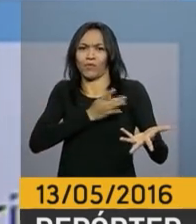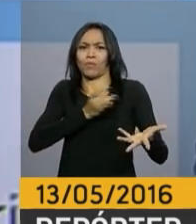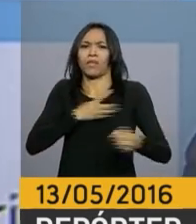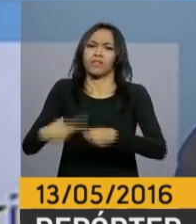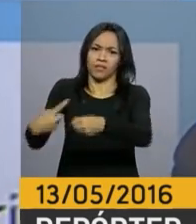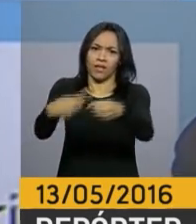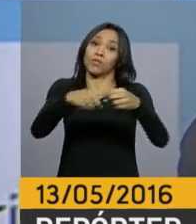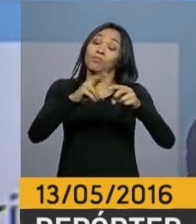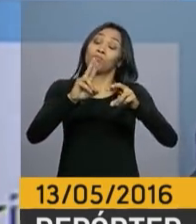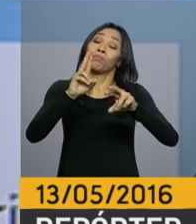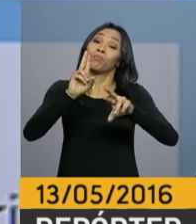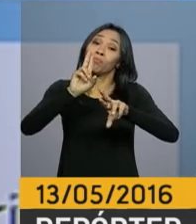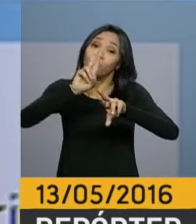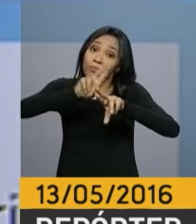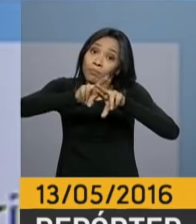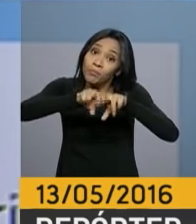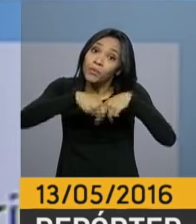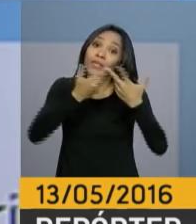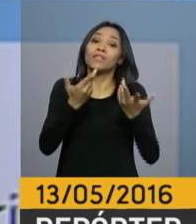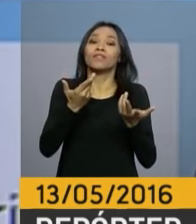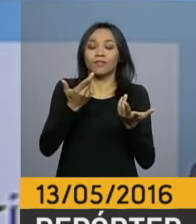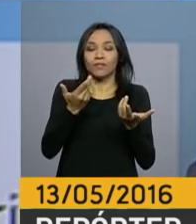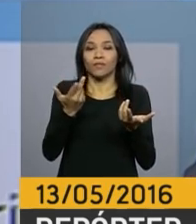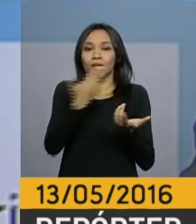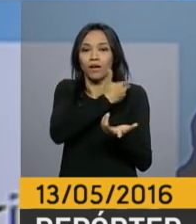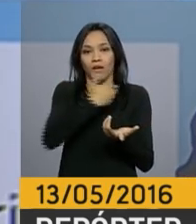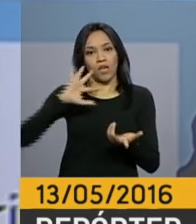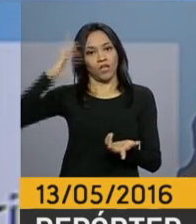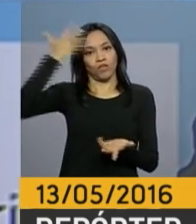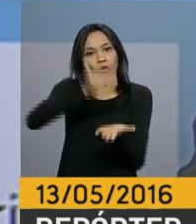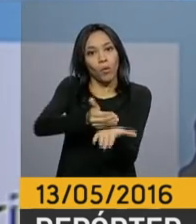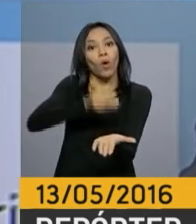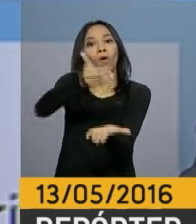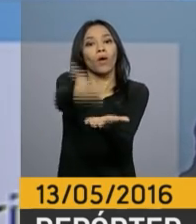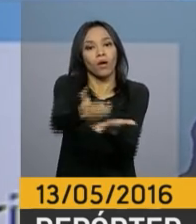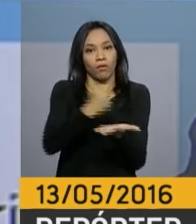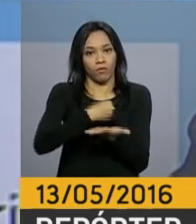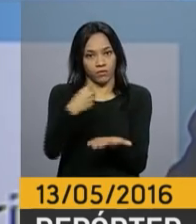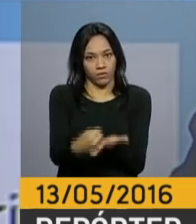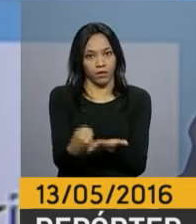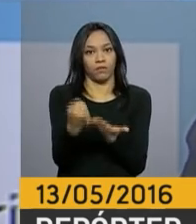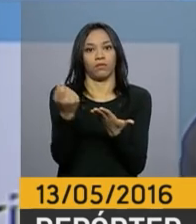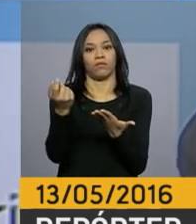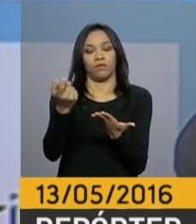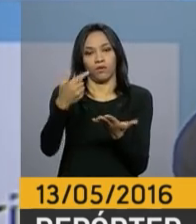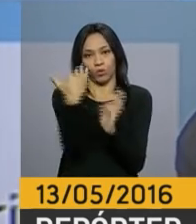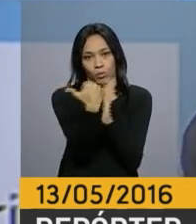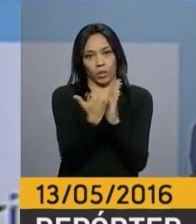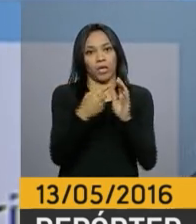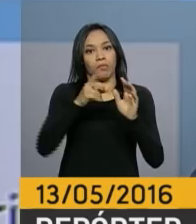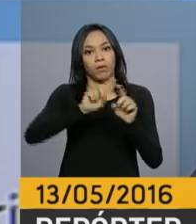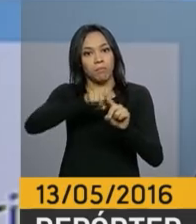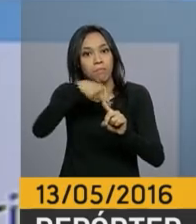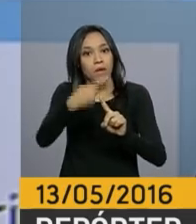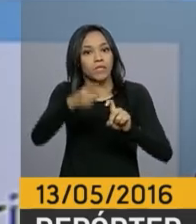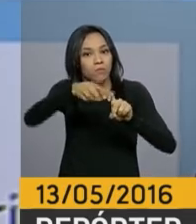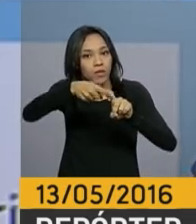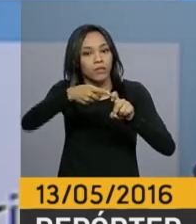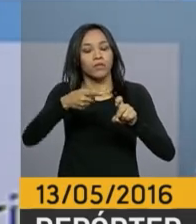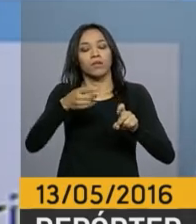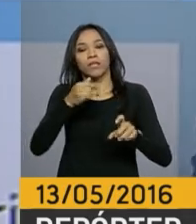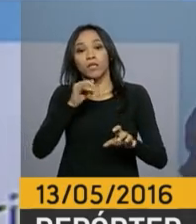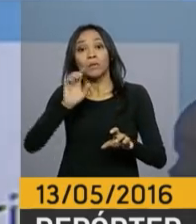isso foi prorrogado e não haverá alteração na prorrogação do Mais Médicos o Que Nós faremos é nas